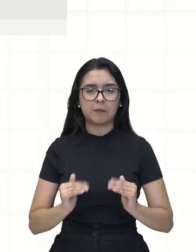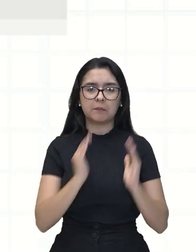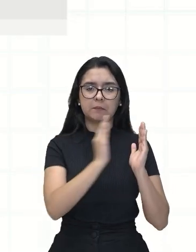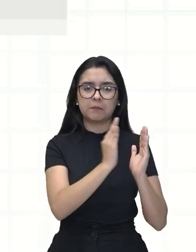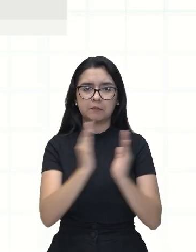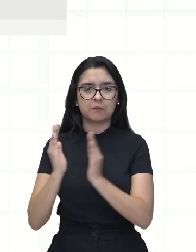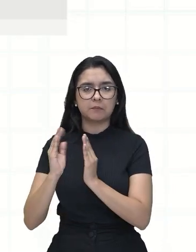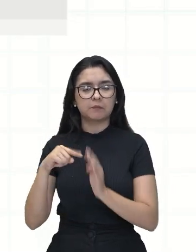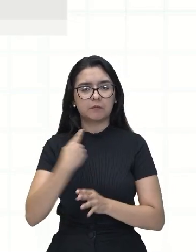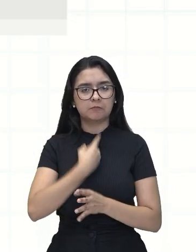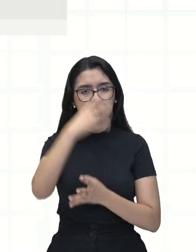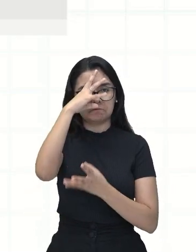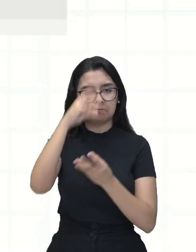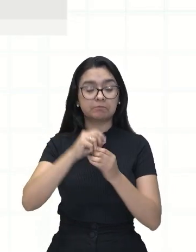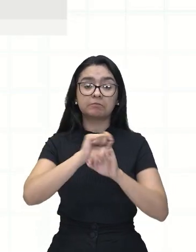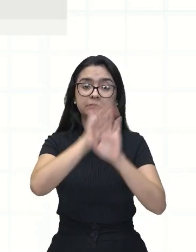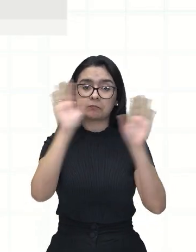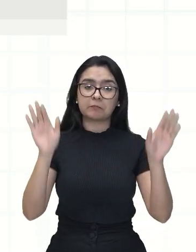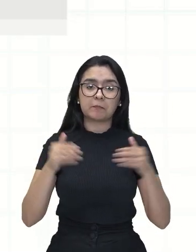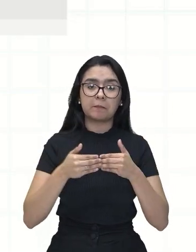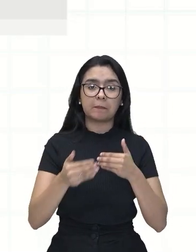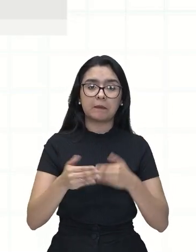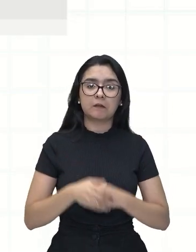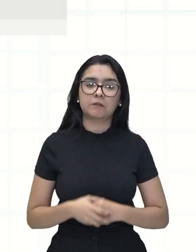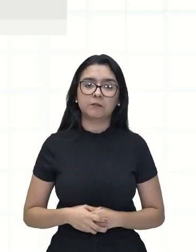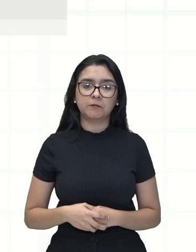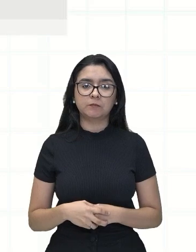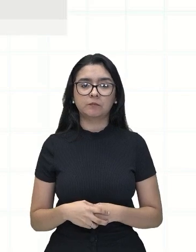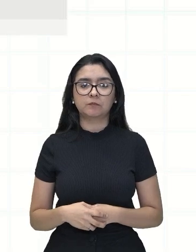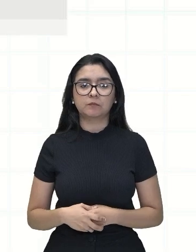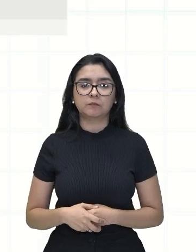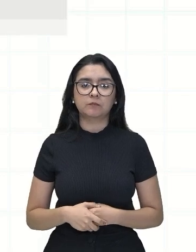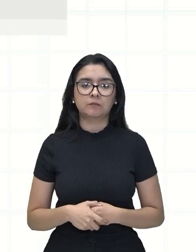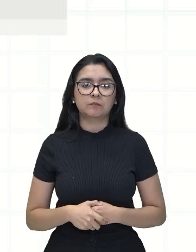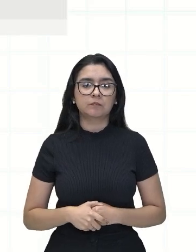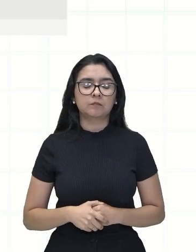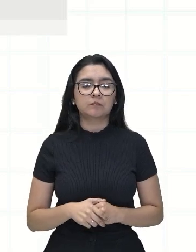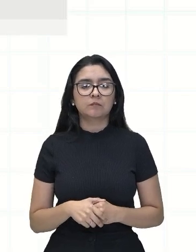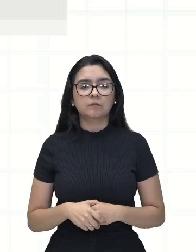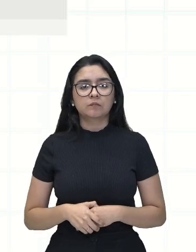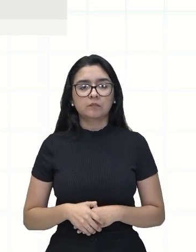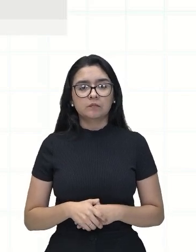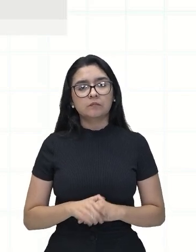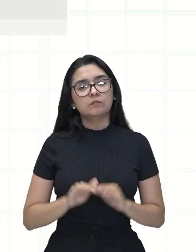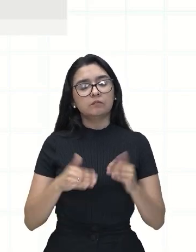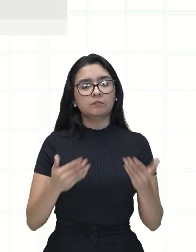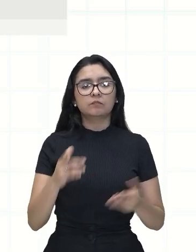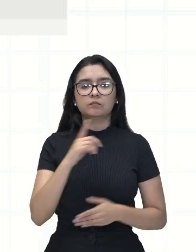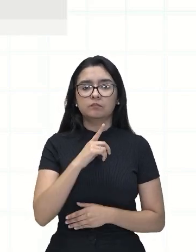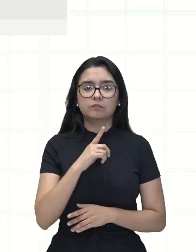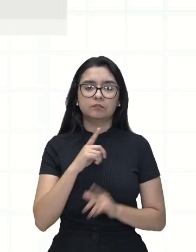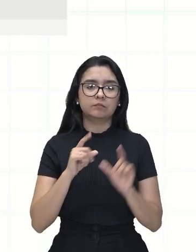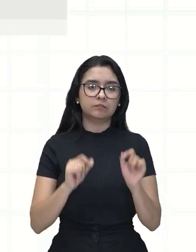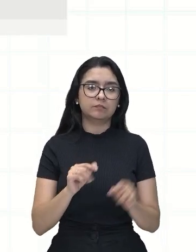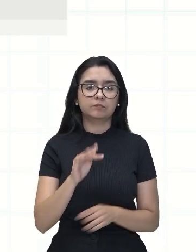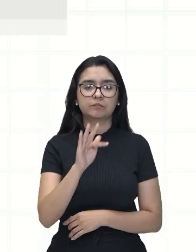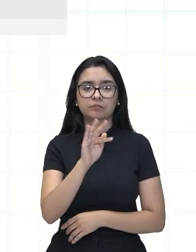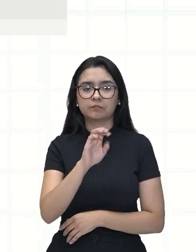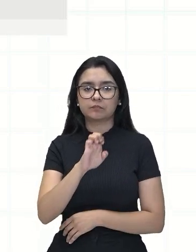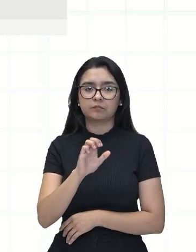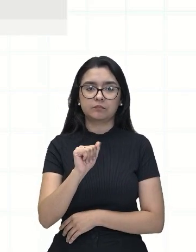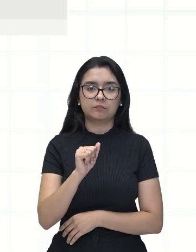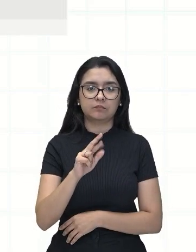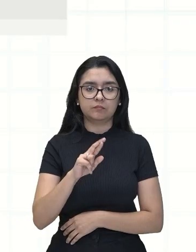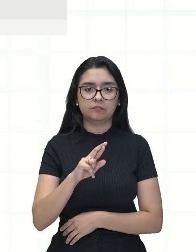gente possa visualizar melhor. Vamos lá, let's start. Ok, então, nós temos fearless,